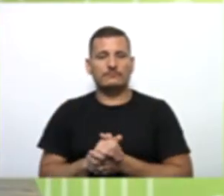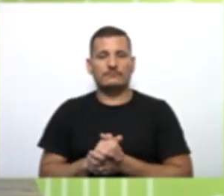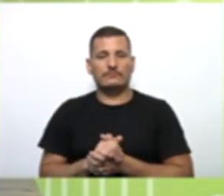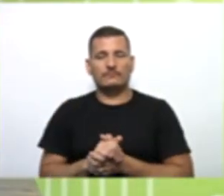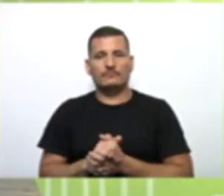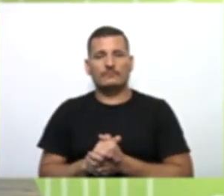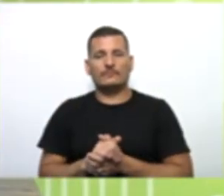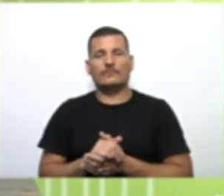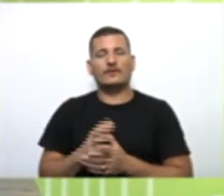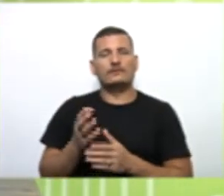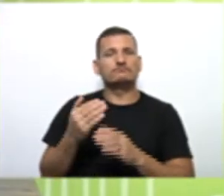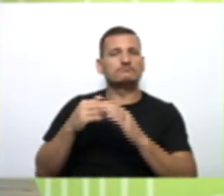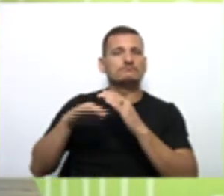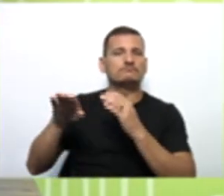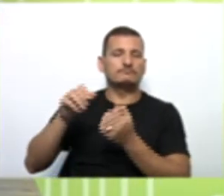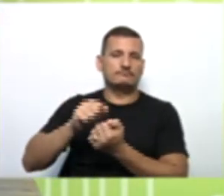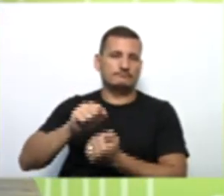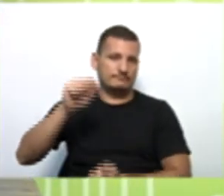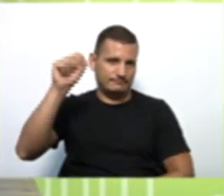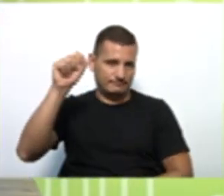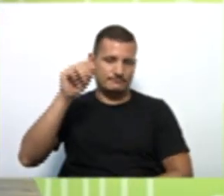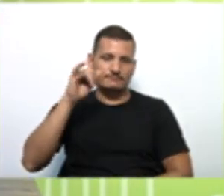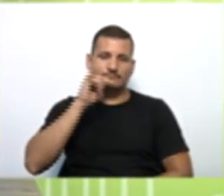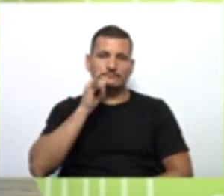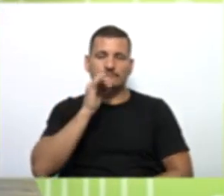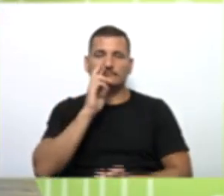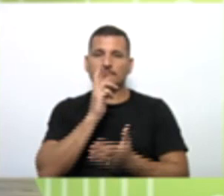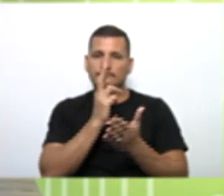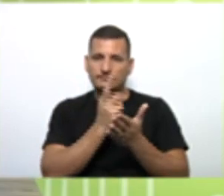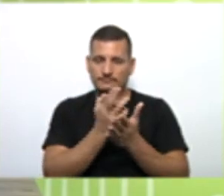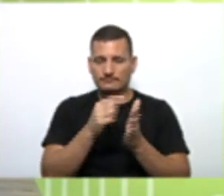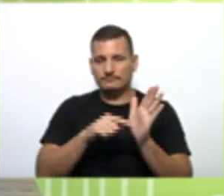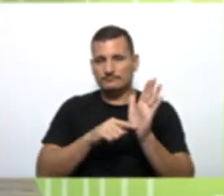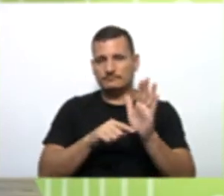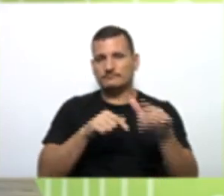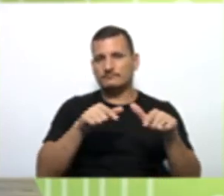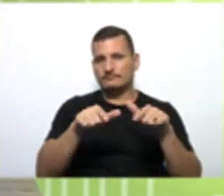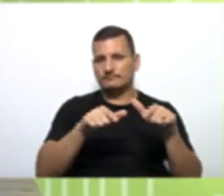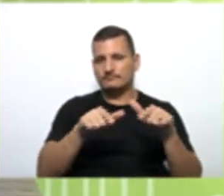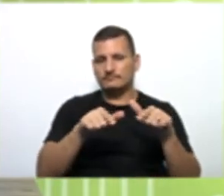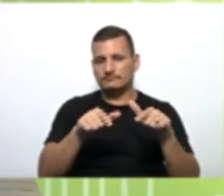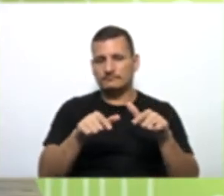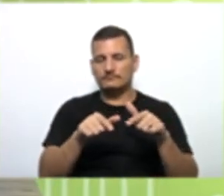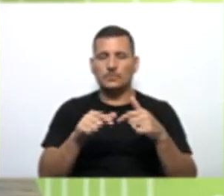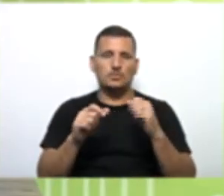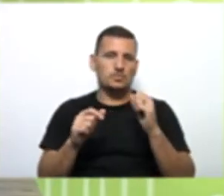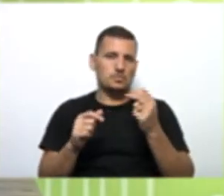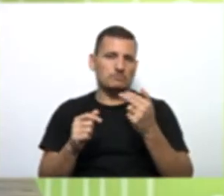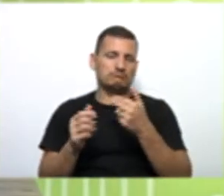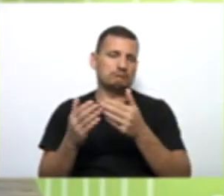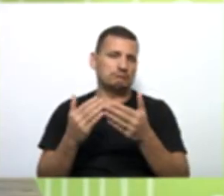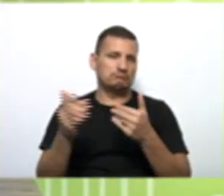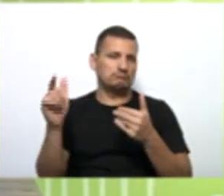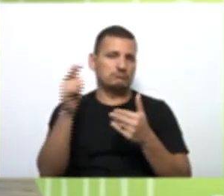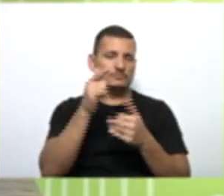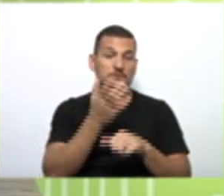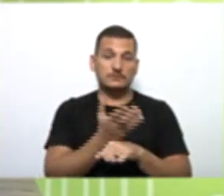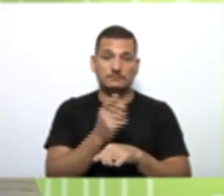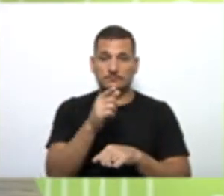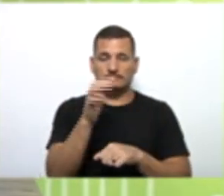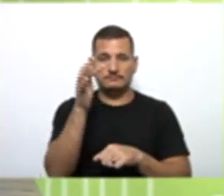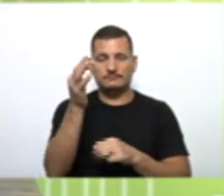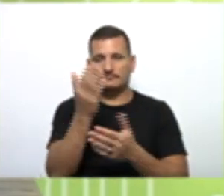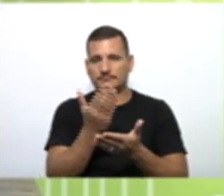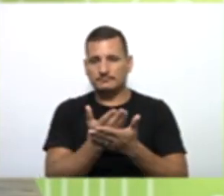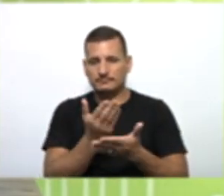seja enviado um banner como resultado da apresentação de um trabalho, em qualquer outra das disciplinas que você venha fazer,